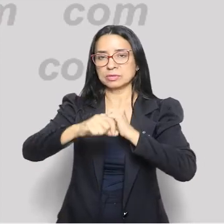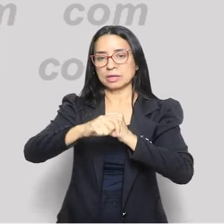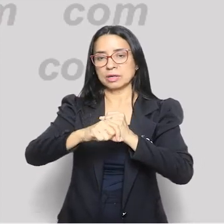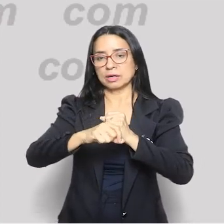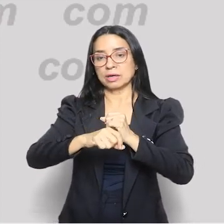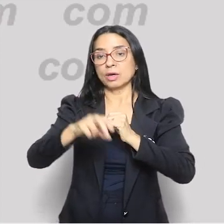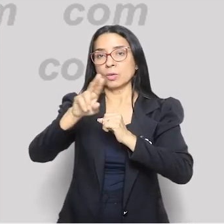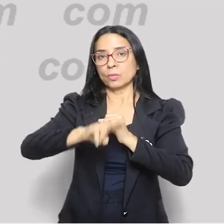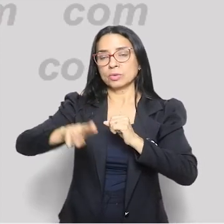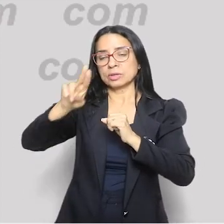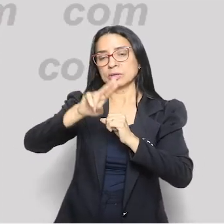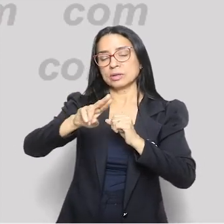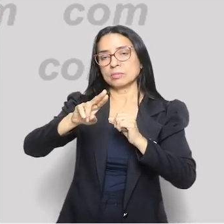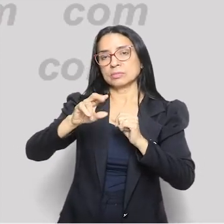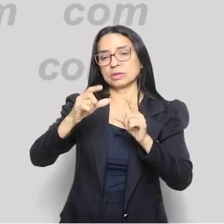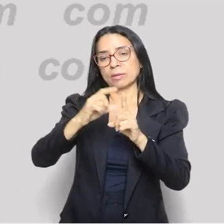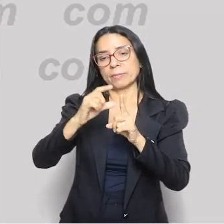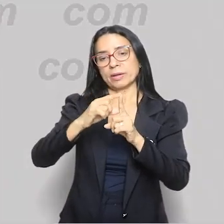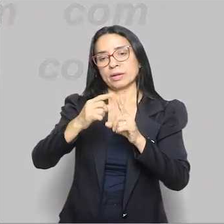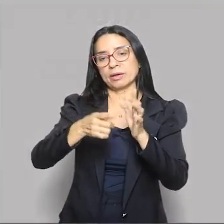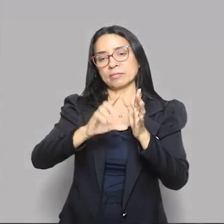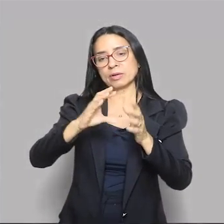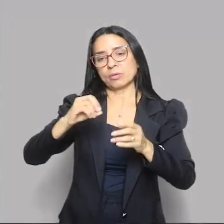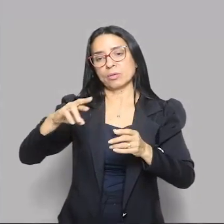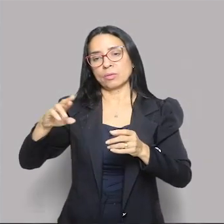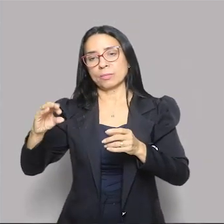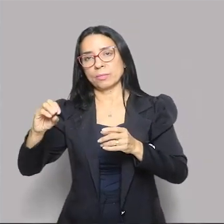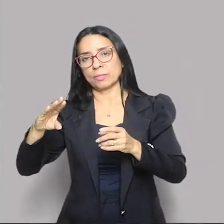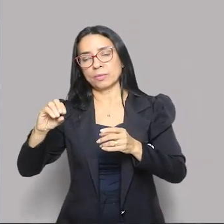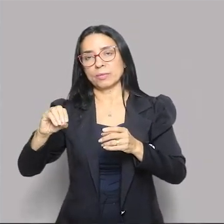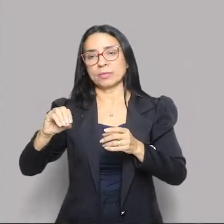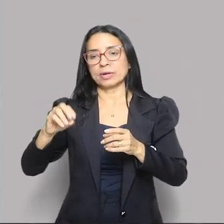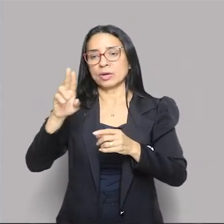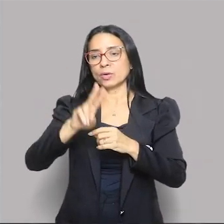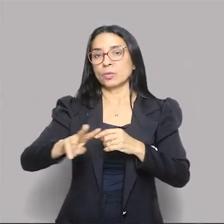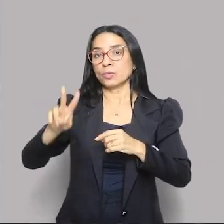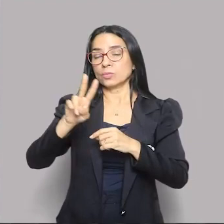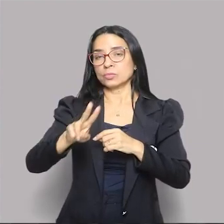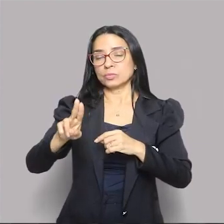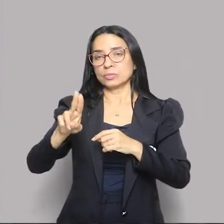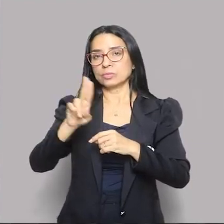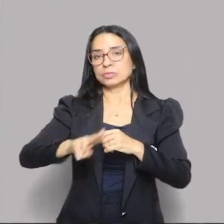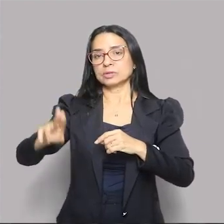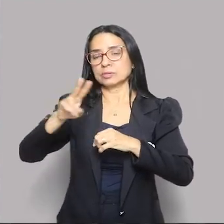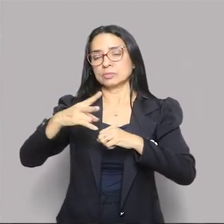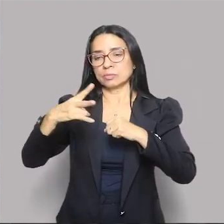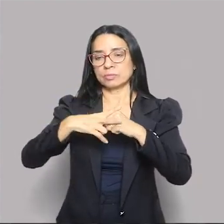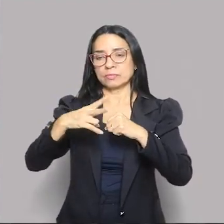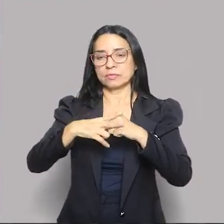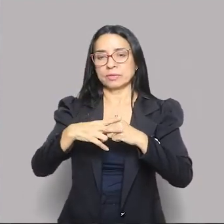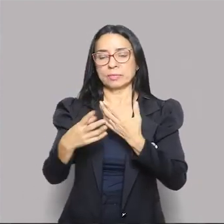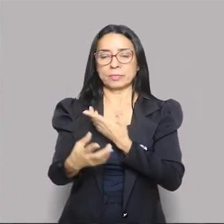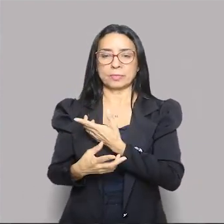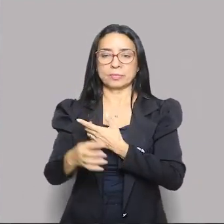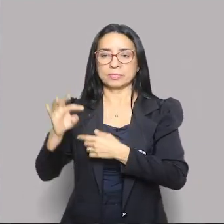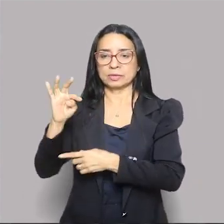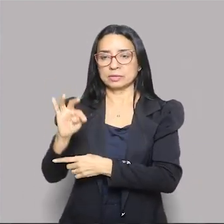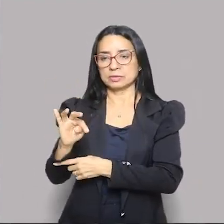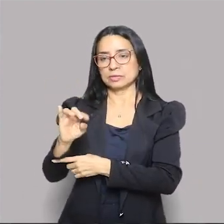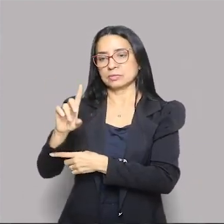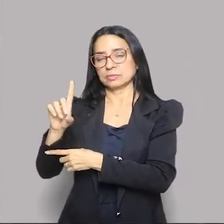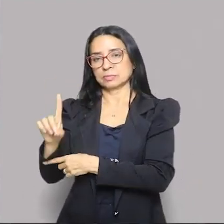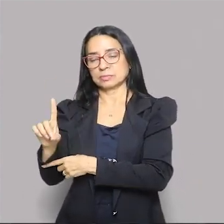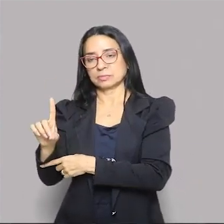palavra corroborar, nós utilizamos aqui como um verbo transitivo direto. Isso corrobora a, tá bom? Então fica assim.